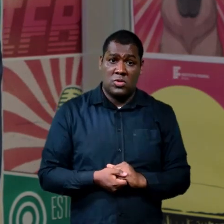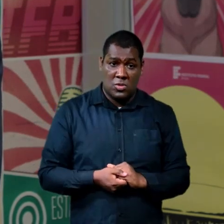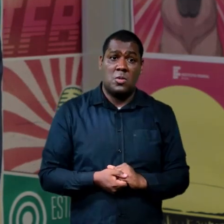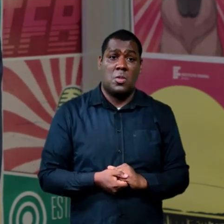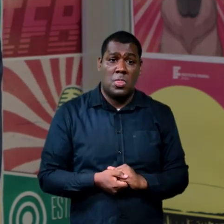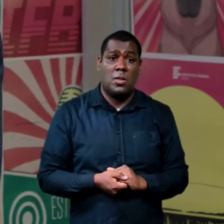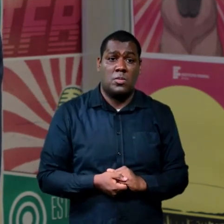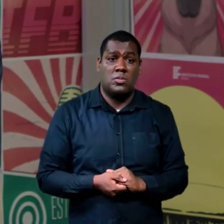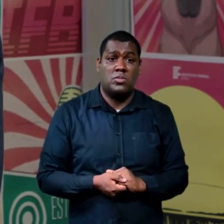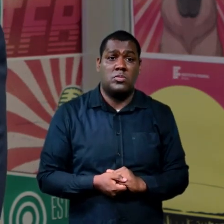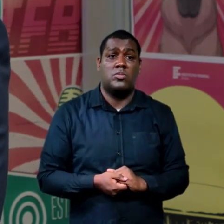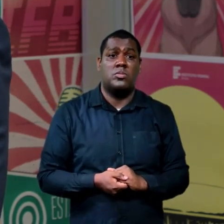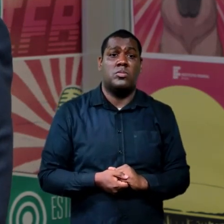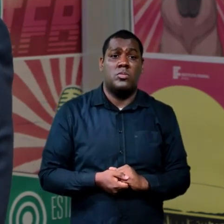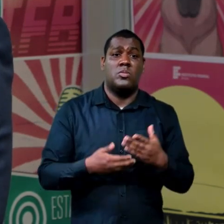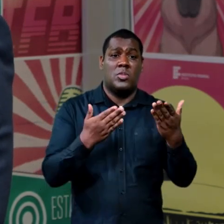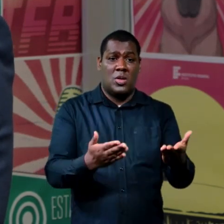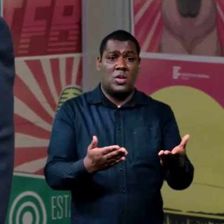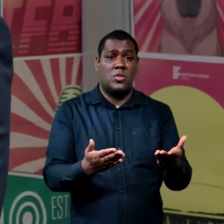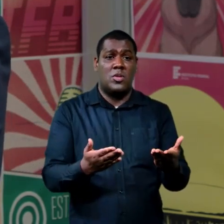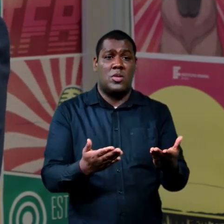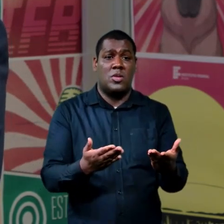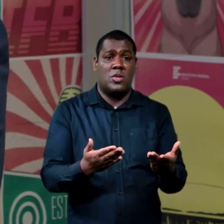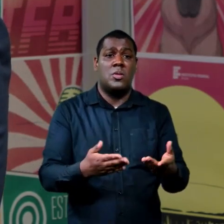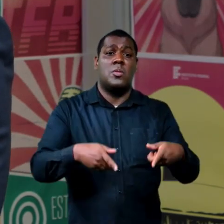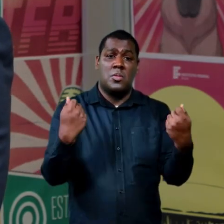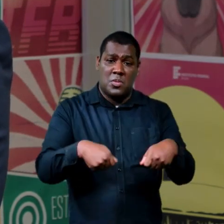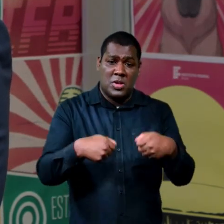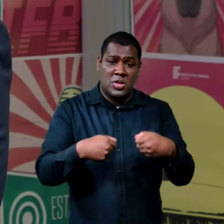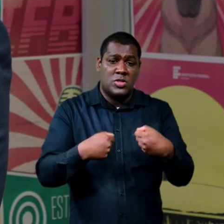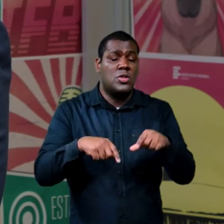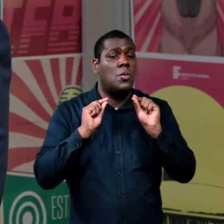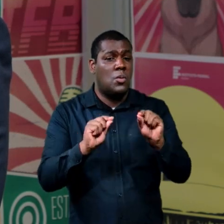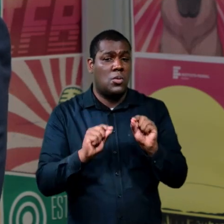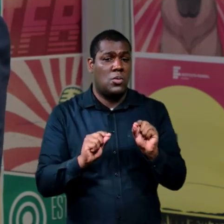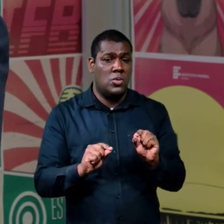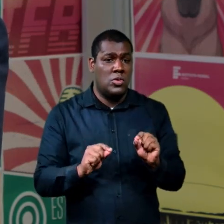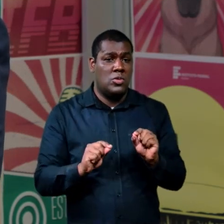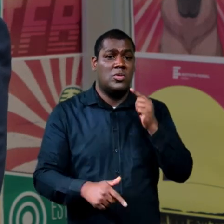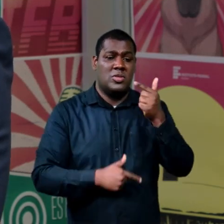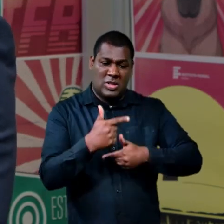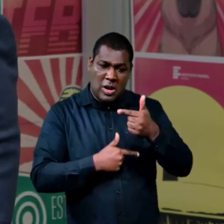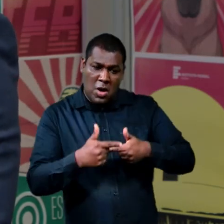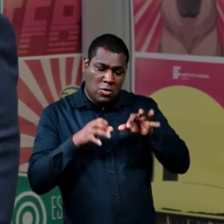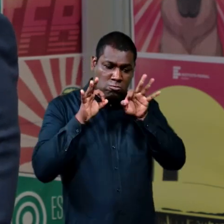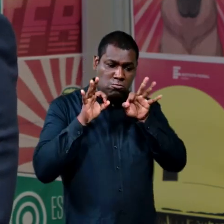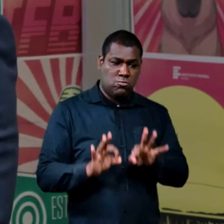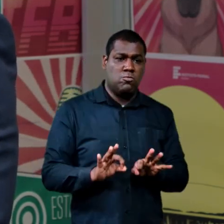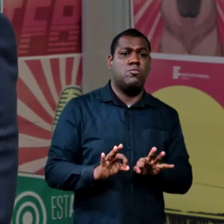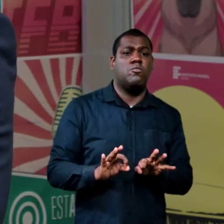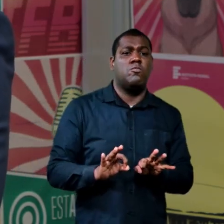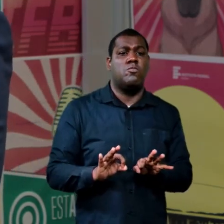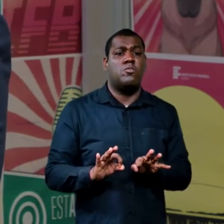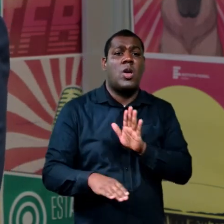consolidar esse ambiente, um ambiente mais propício para que a gente possa trabalhar de forma mais adequada, para que as pessoas